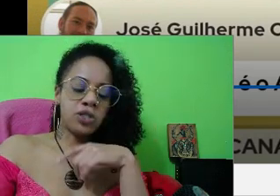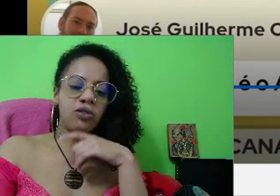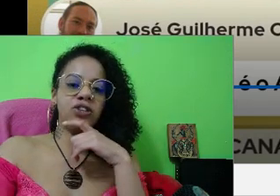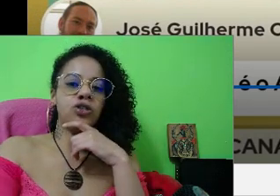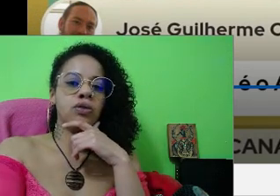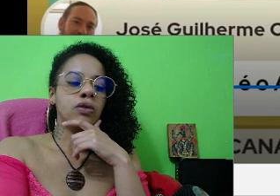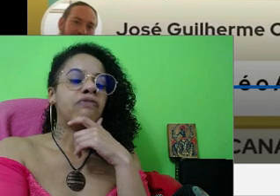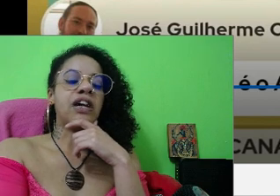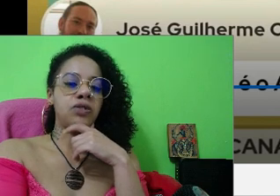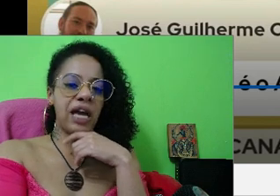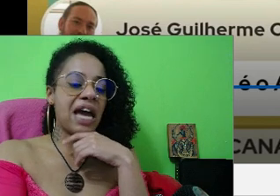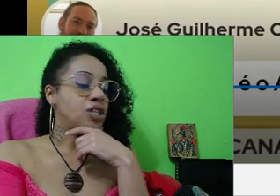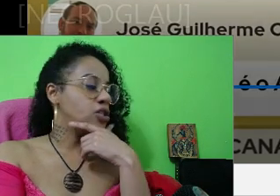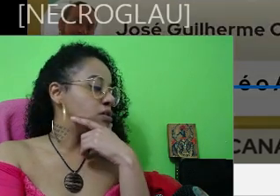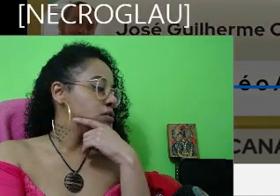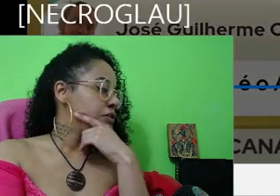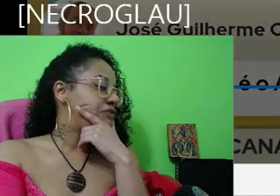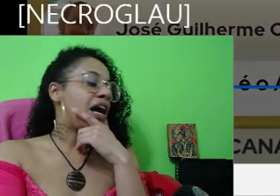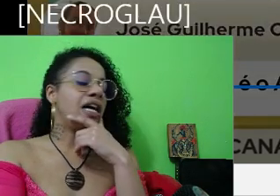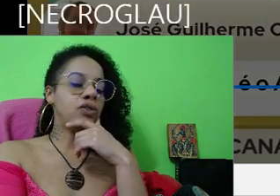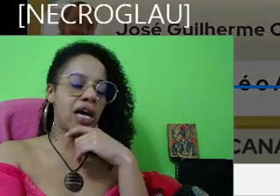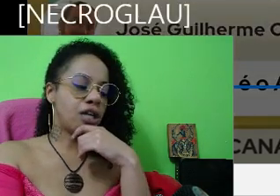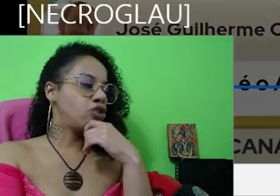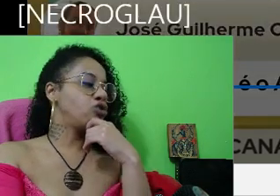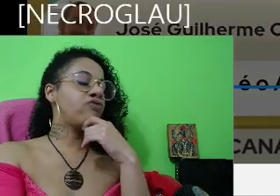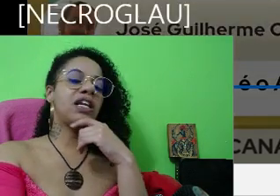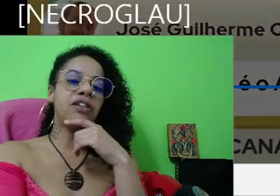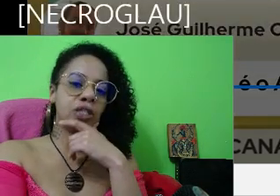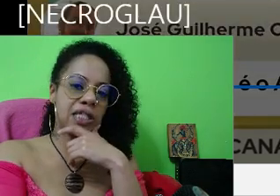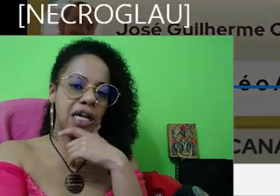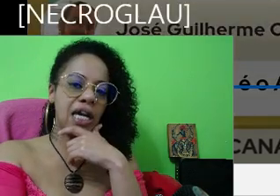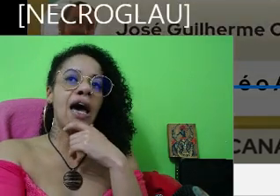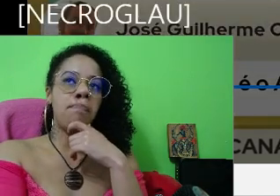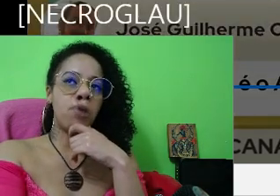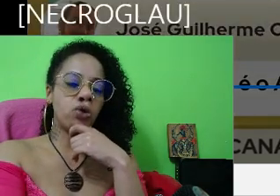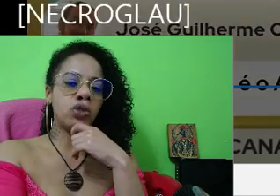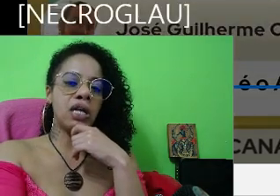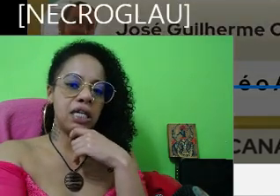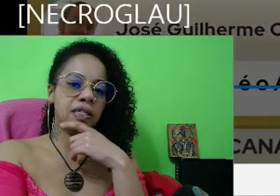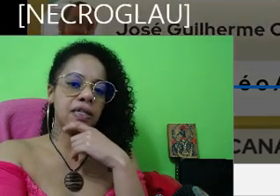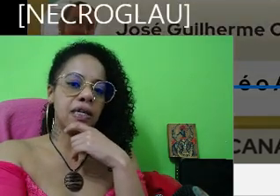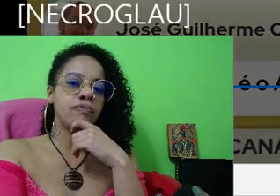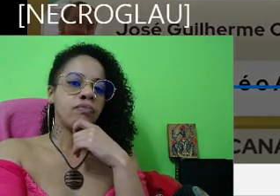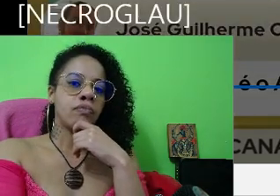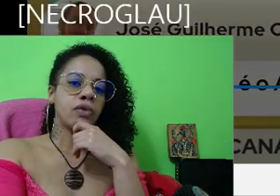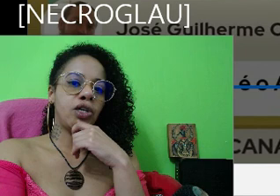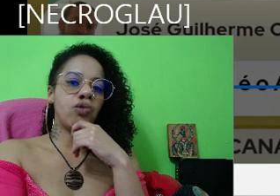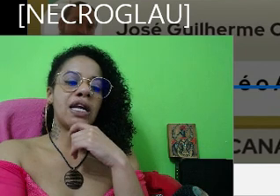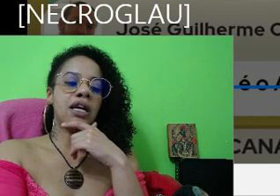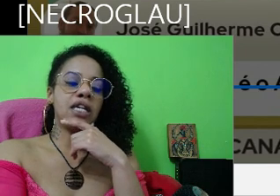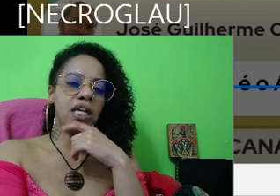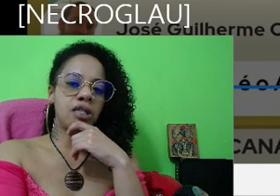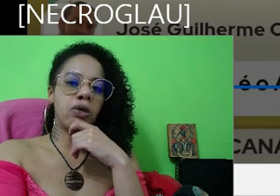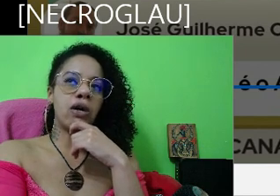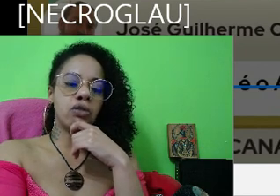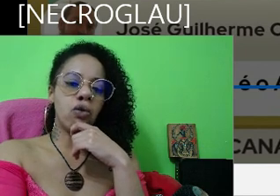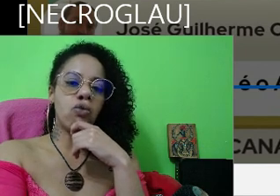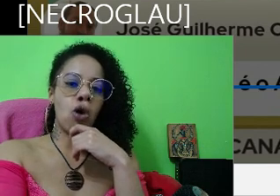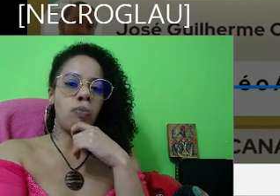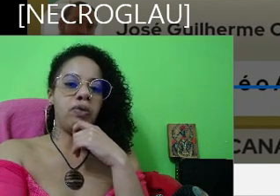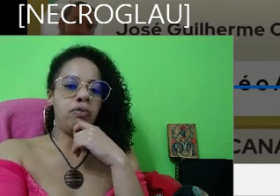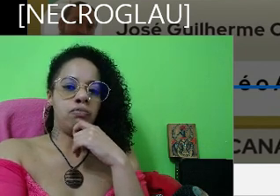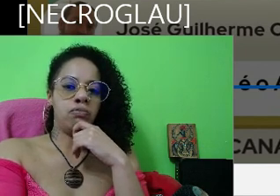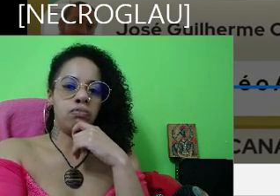mostra o vídeo Faz o react faz o react onde eu falei que você é bolsonarista que o anarquismo